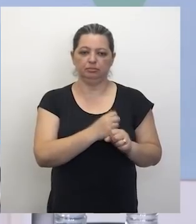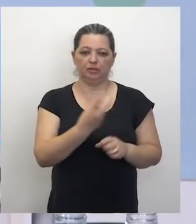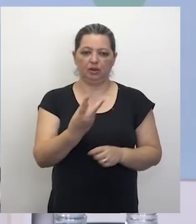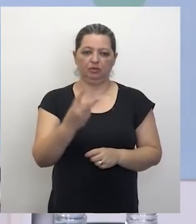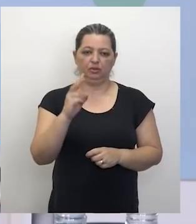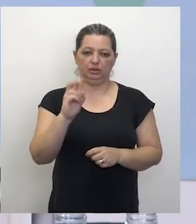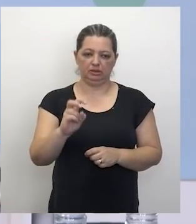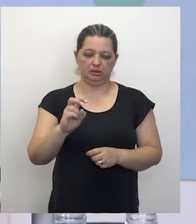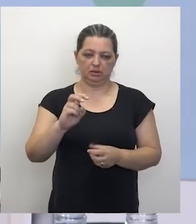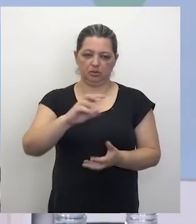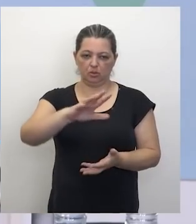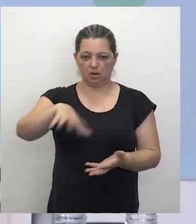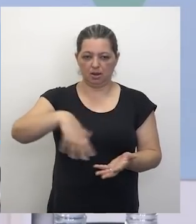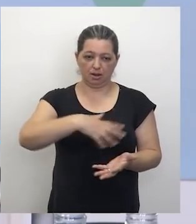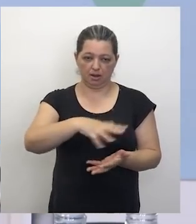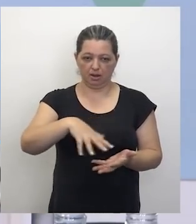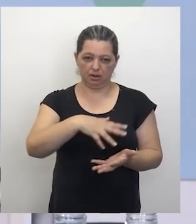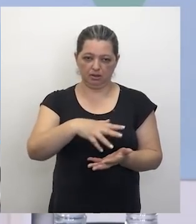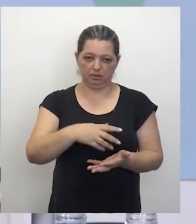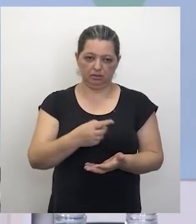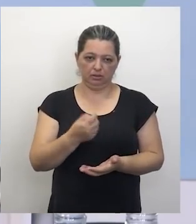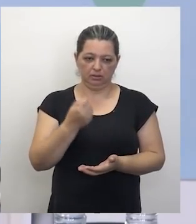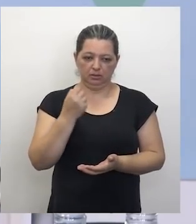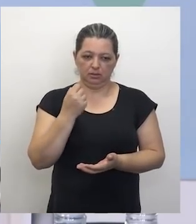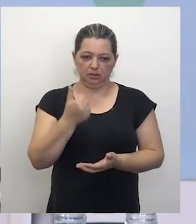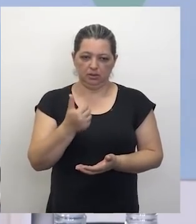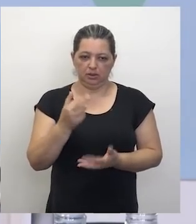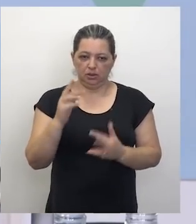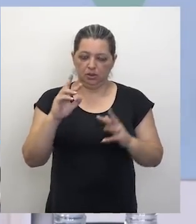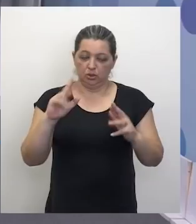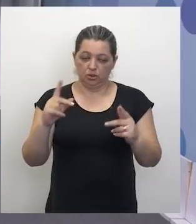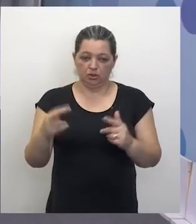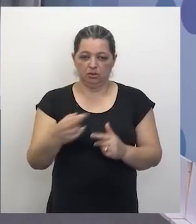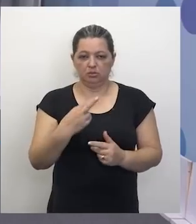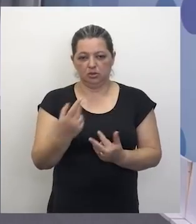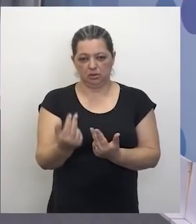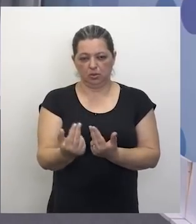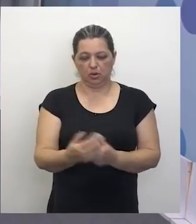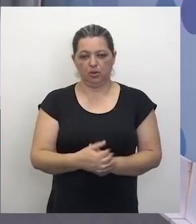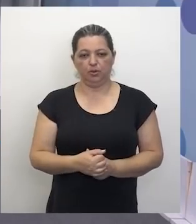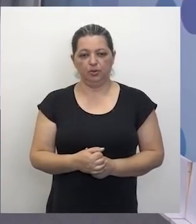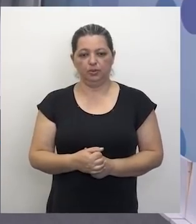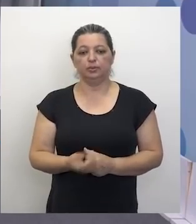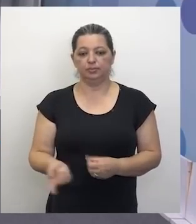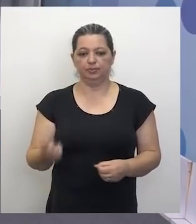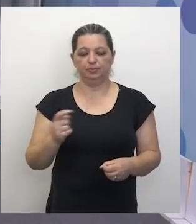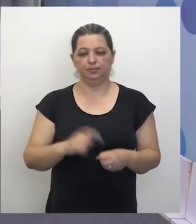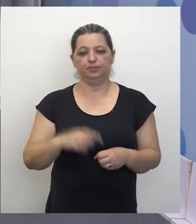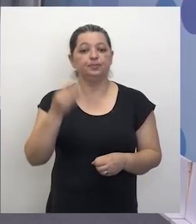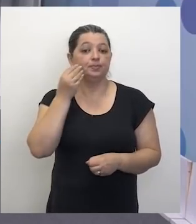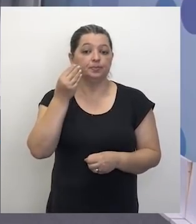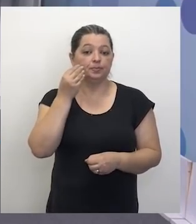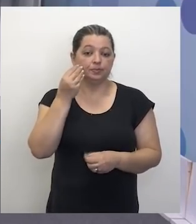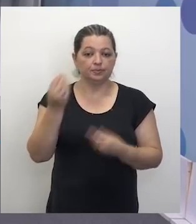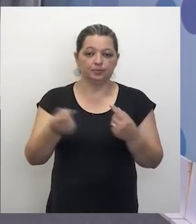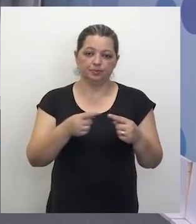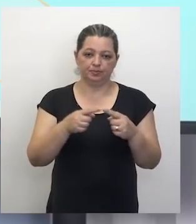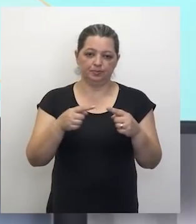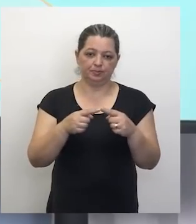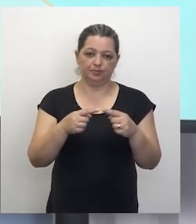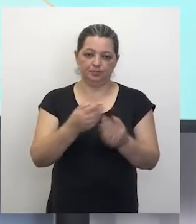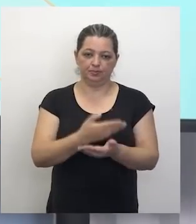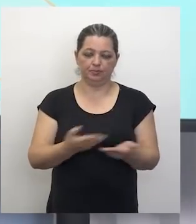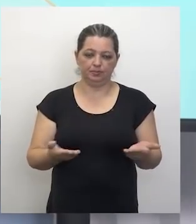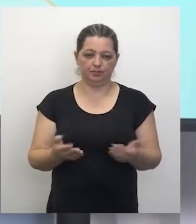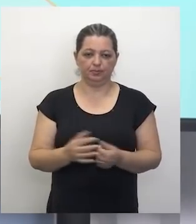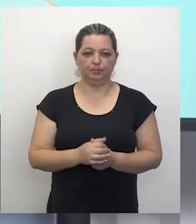25 vezes a área, quase unanimidade aqui. Vamos voltar aqui, então, eu estava tentando fazer uma relação aqui para vocês, mas eu já